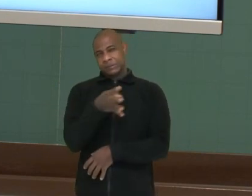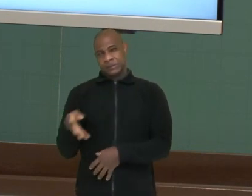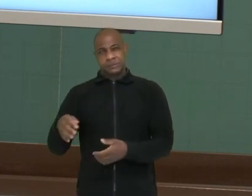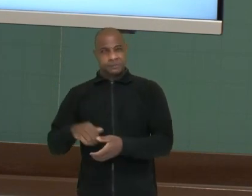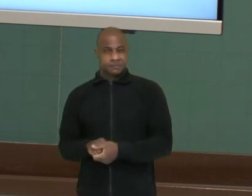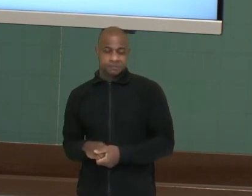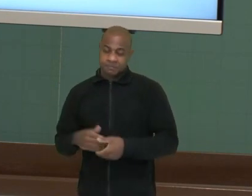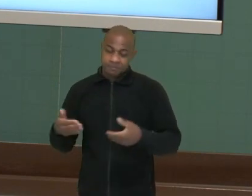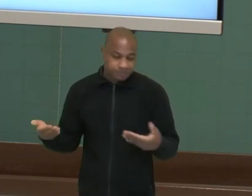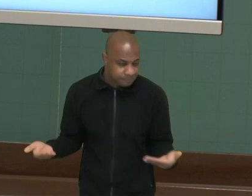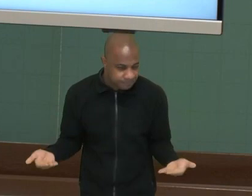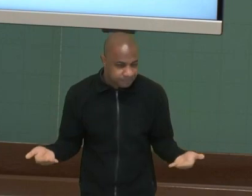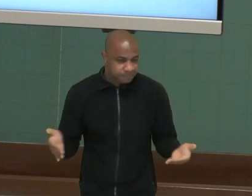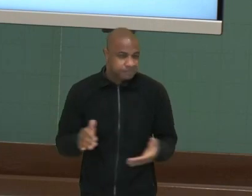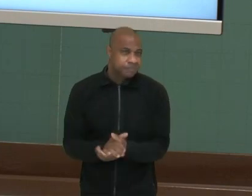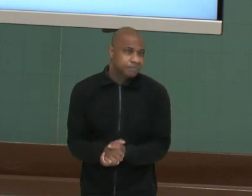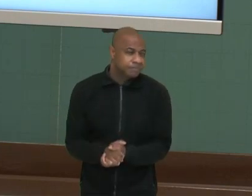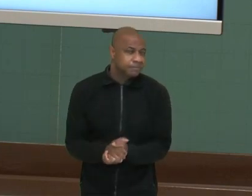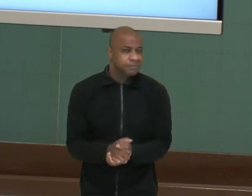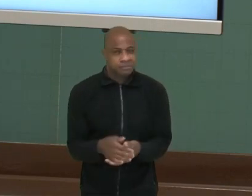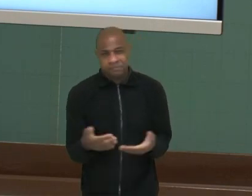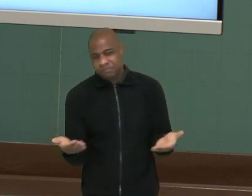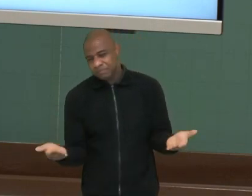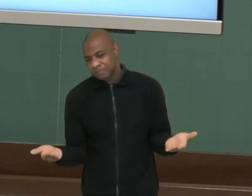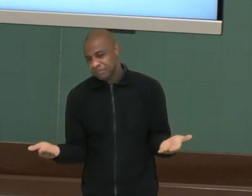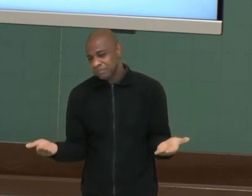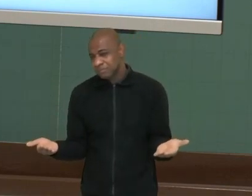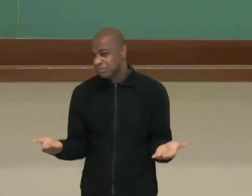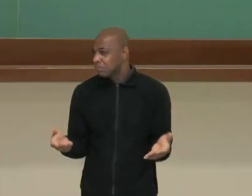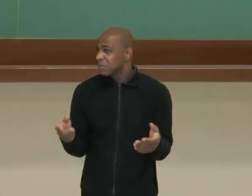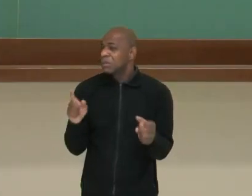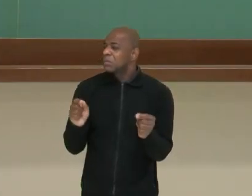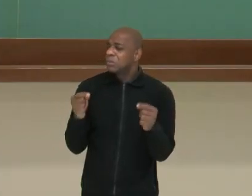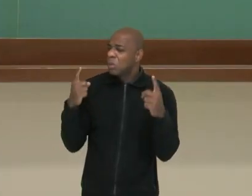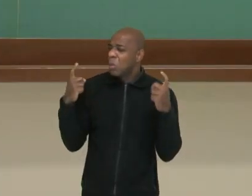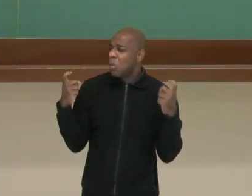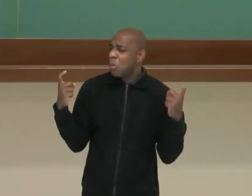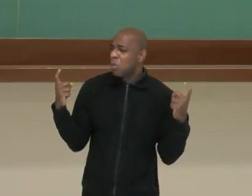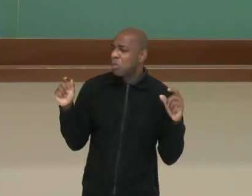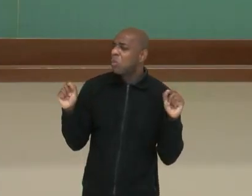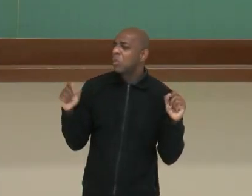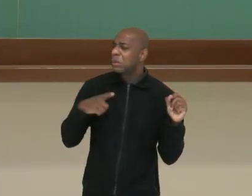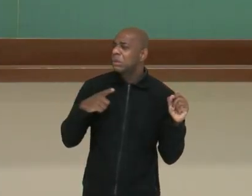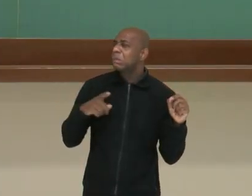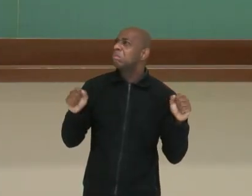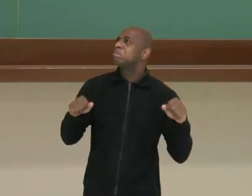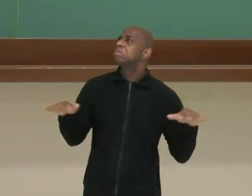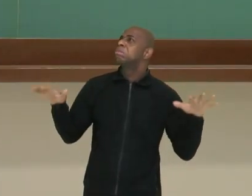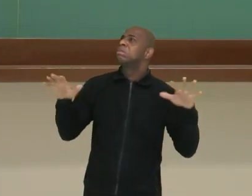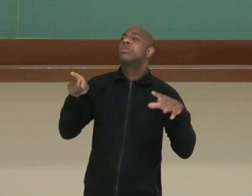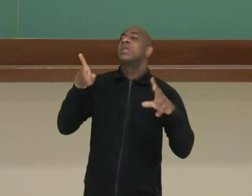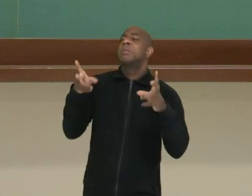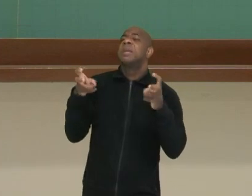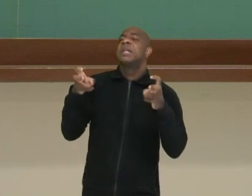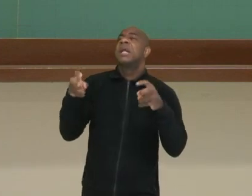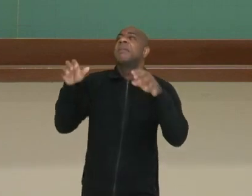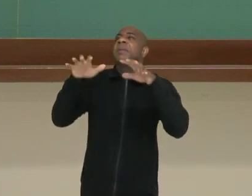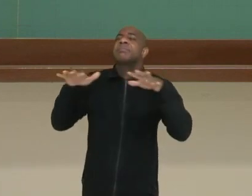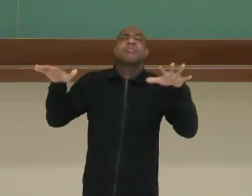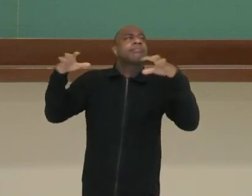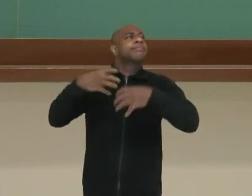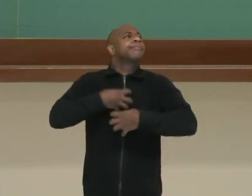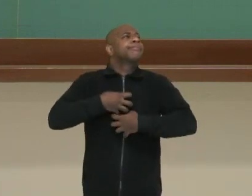claro, pessoal, que som se ouve no espaço? Ei, eu quero fazer com que você